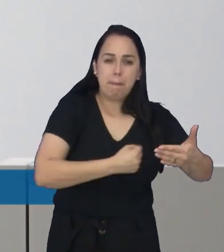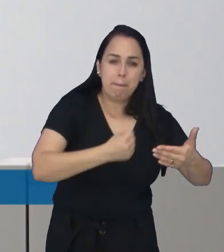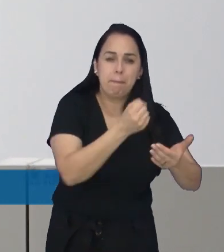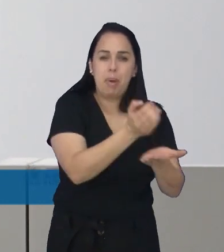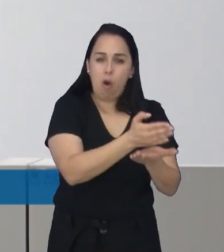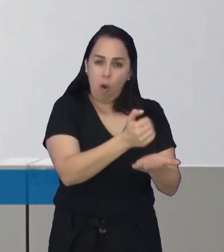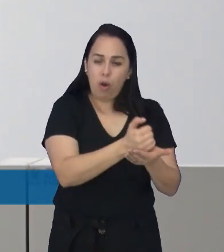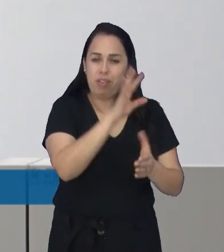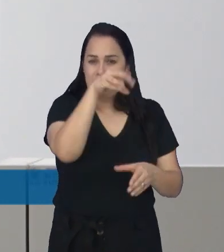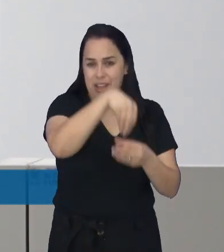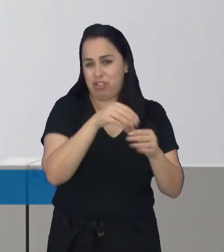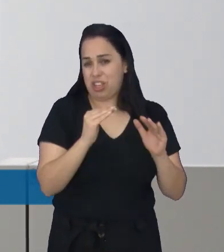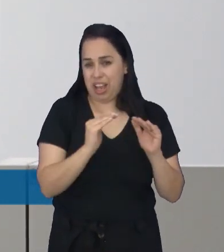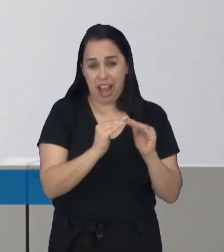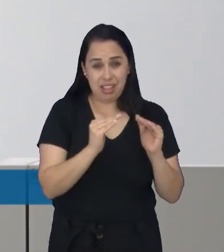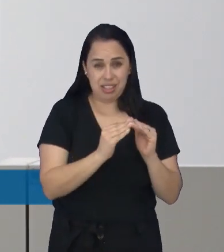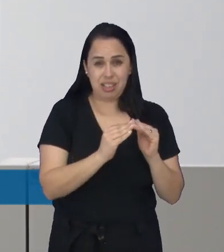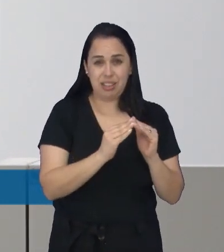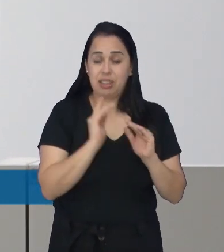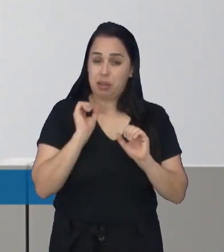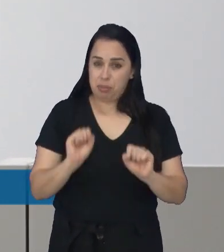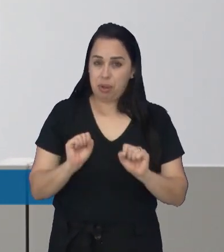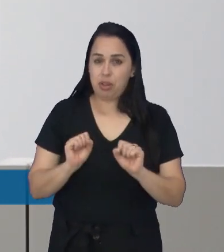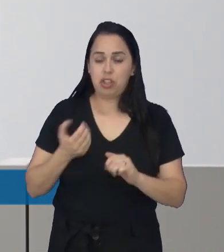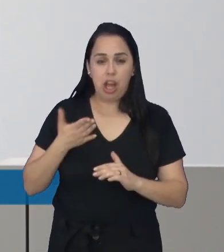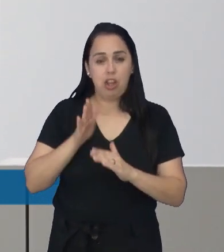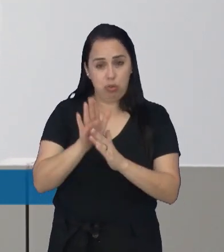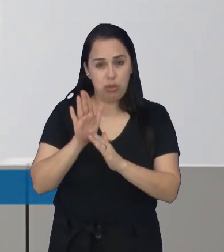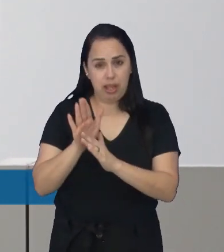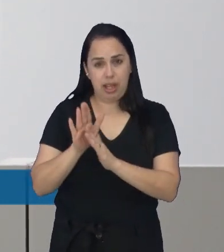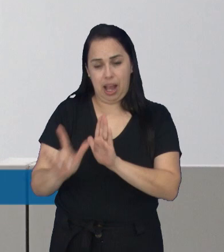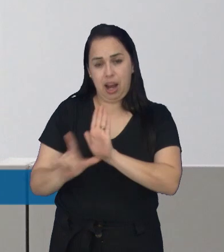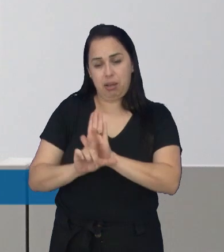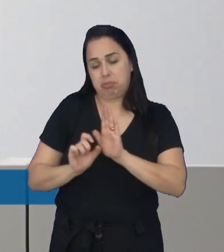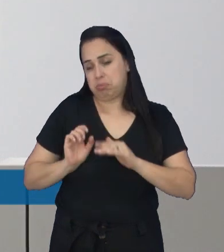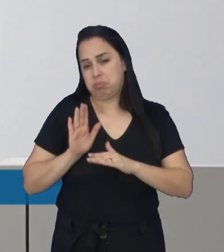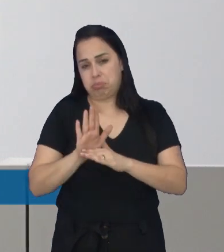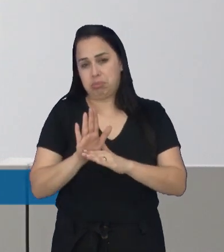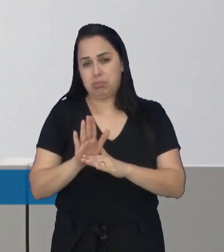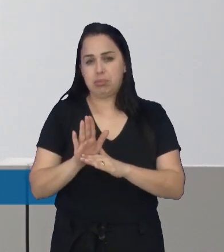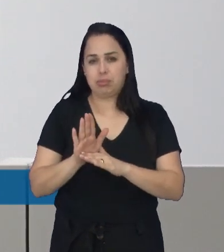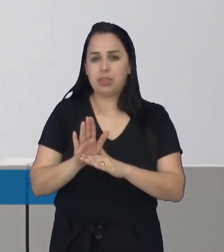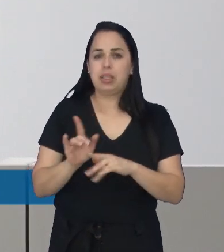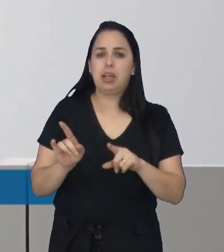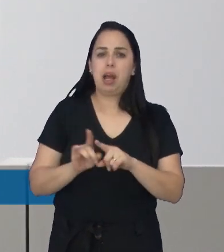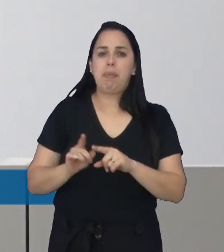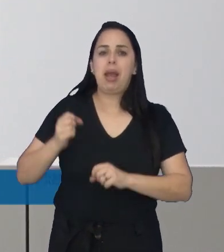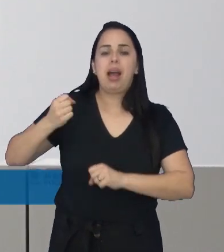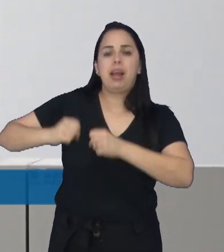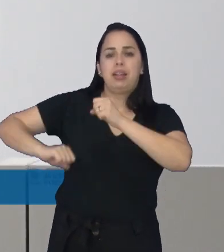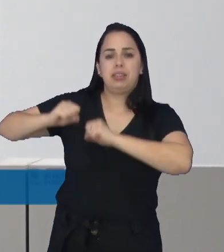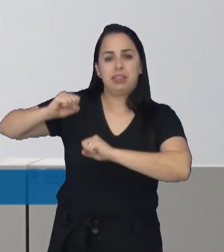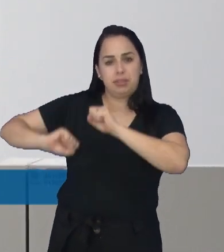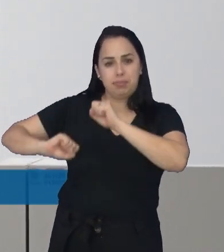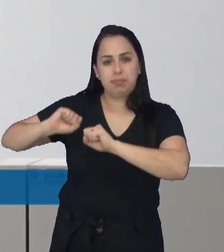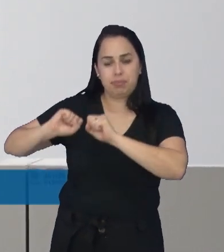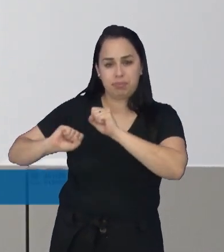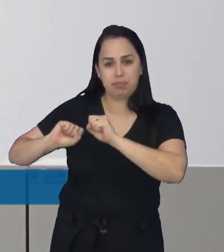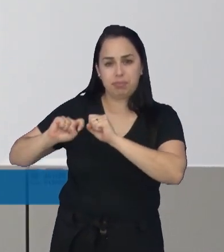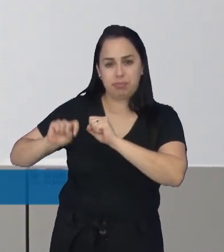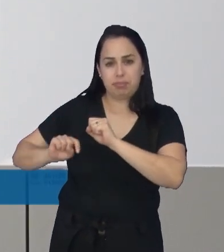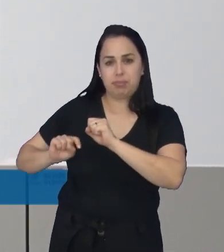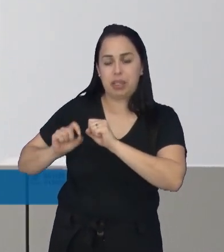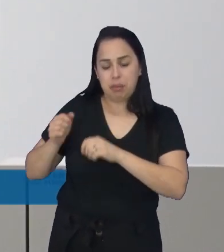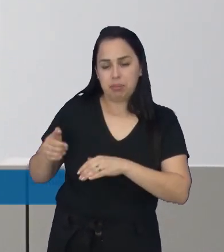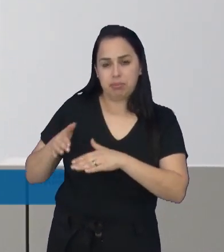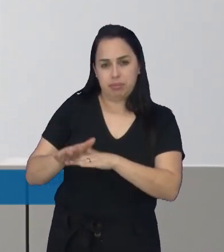coisa dentro de casa então isso é uma ampliação benefício enorme até mesmo atividade industrial na ZN 5 essa